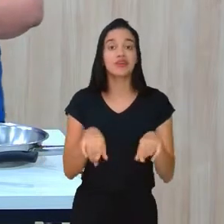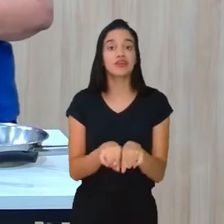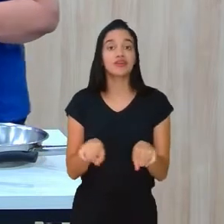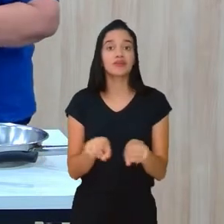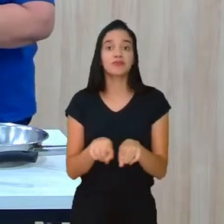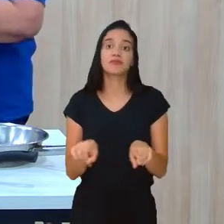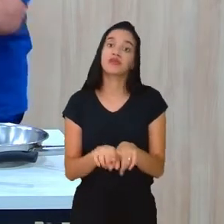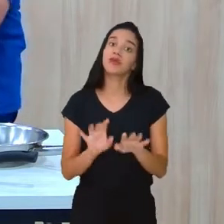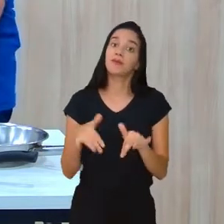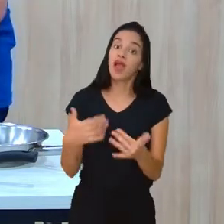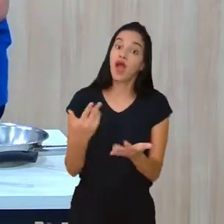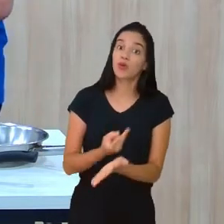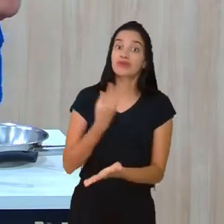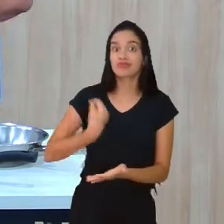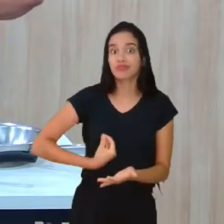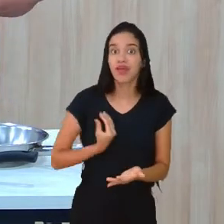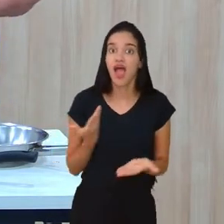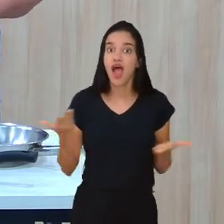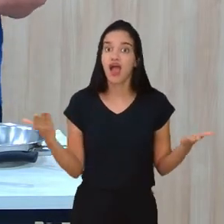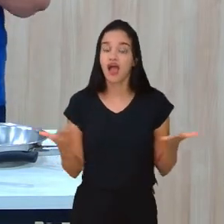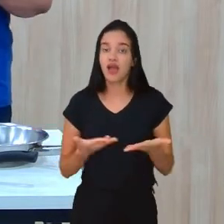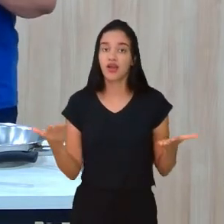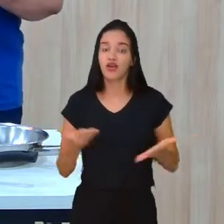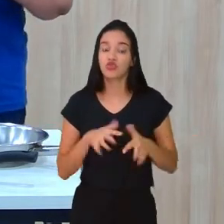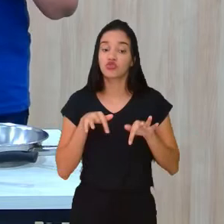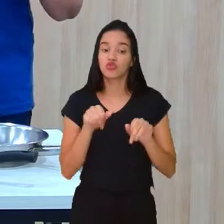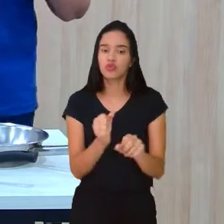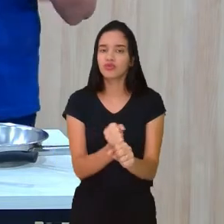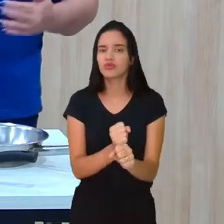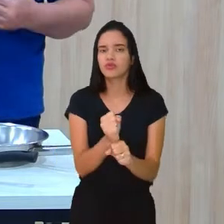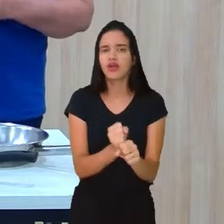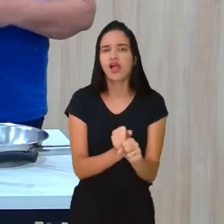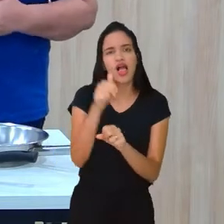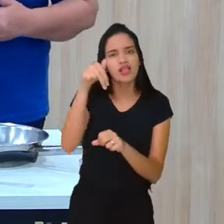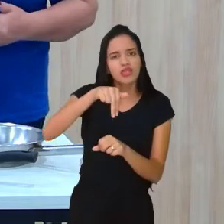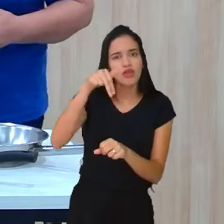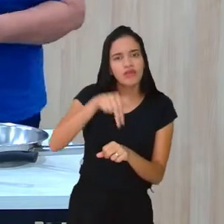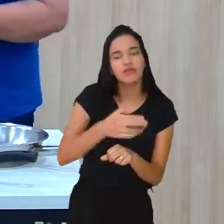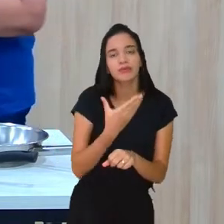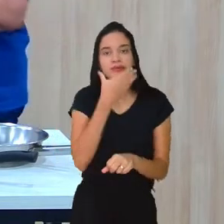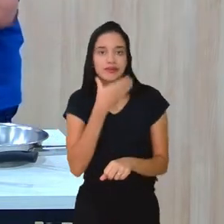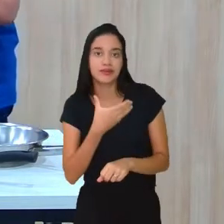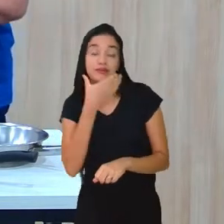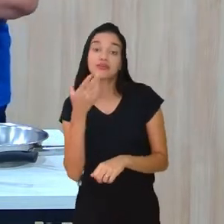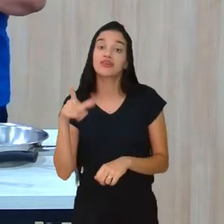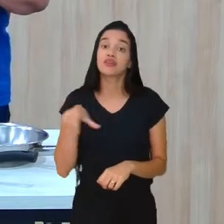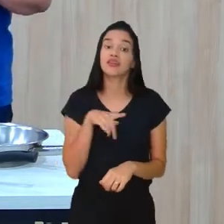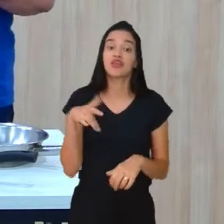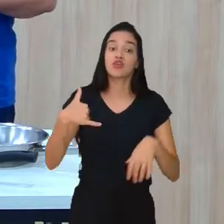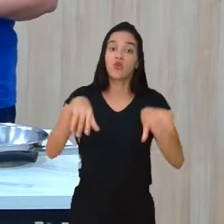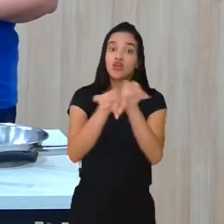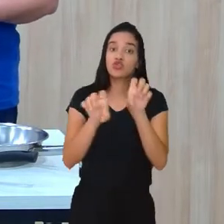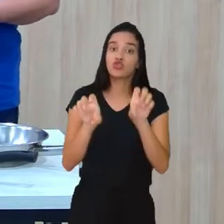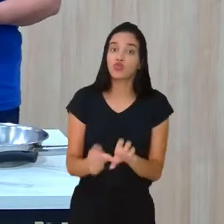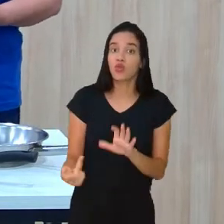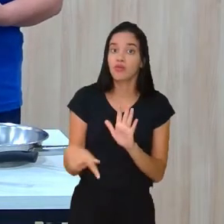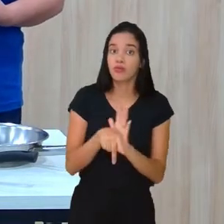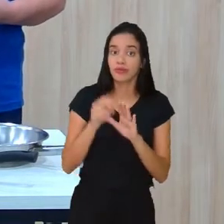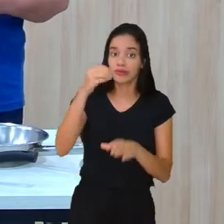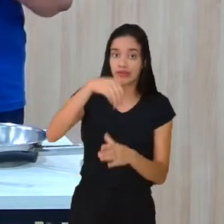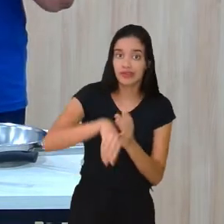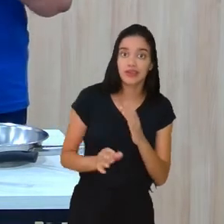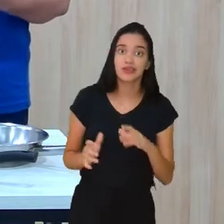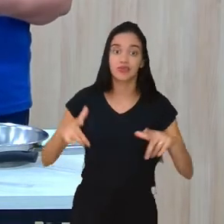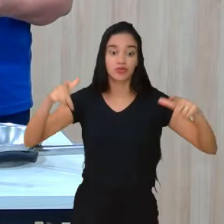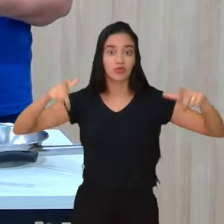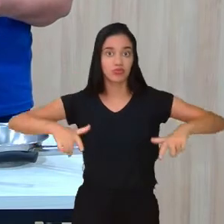estando acontecendo agora, né, no final do ano, novembro e dezembro, existe toda uma estrutura dentro dos estádios